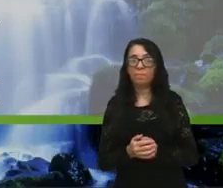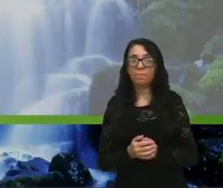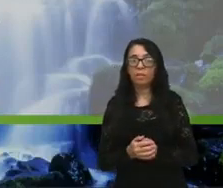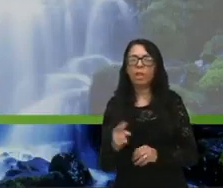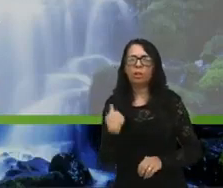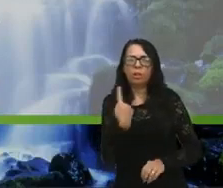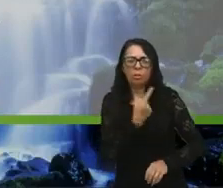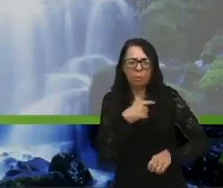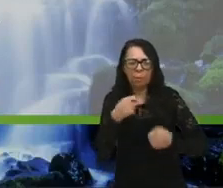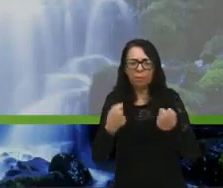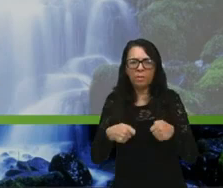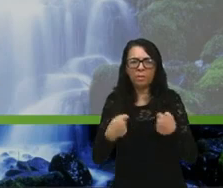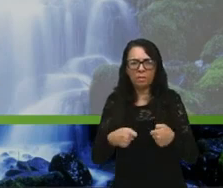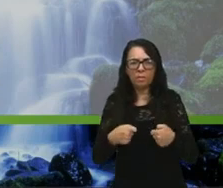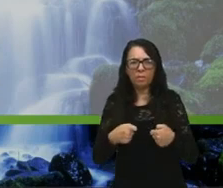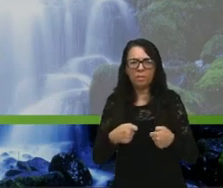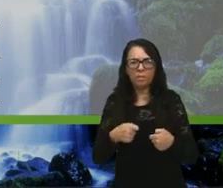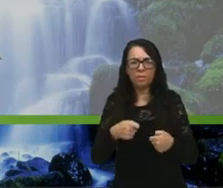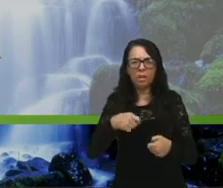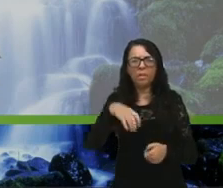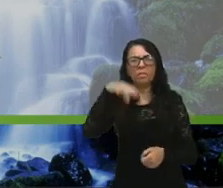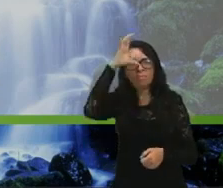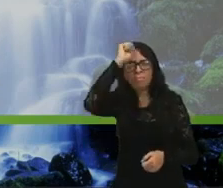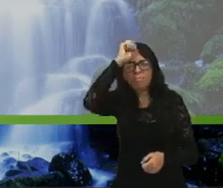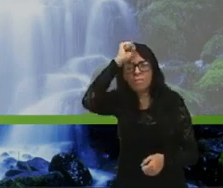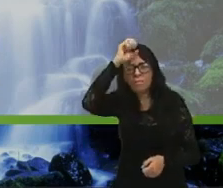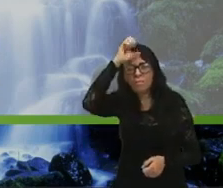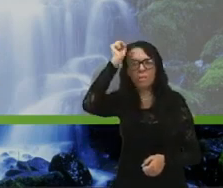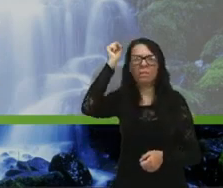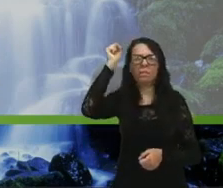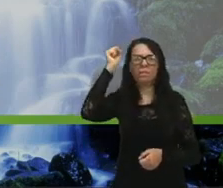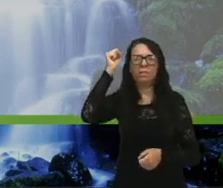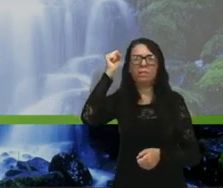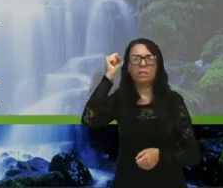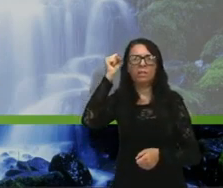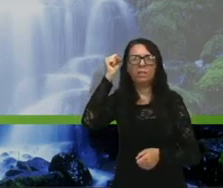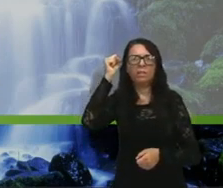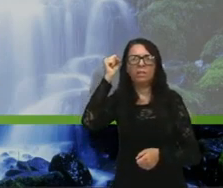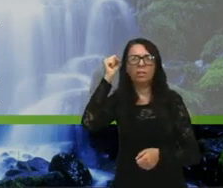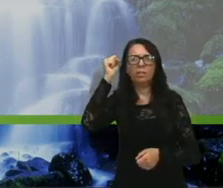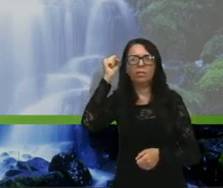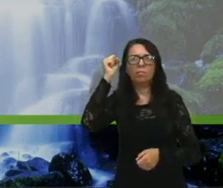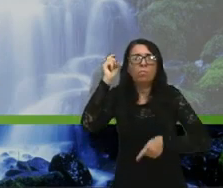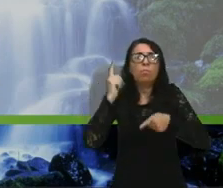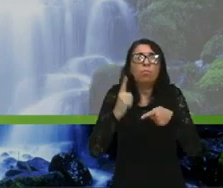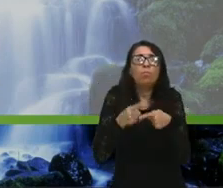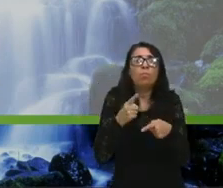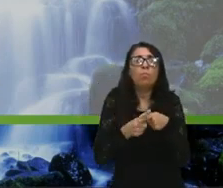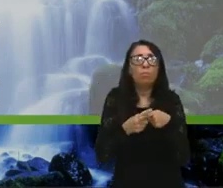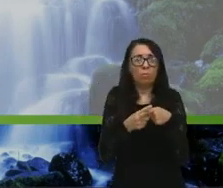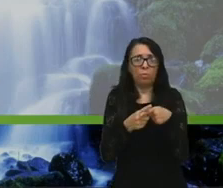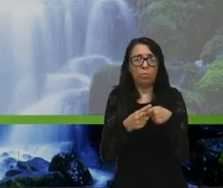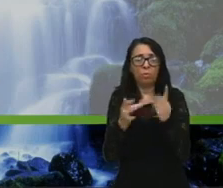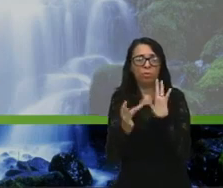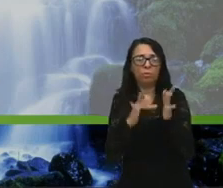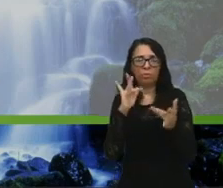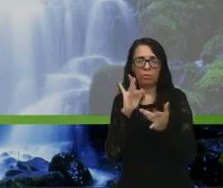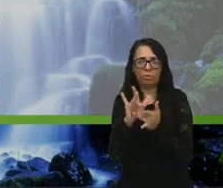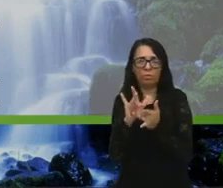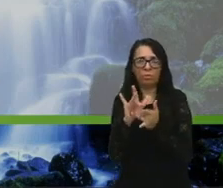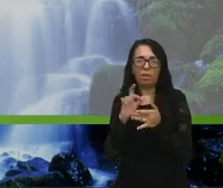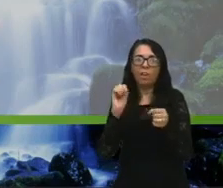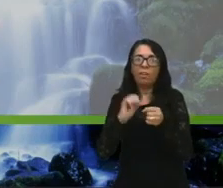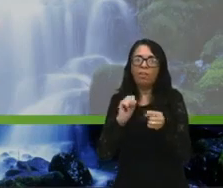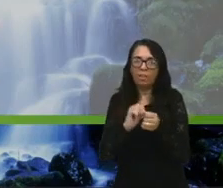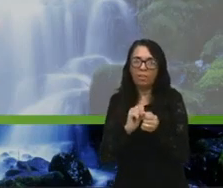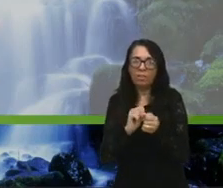passos? Ou o que faria Jesus na sua vida?